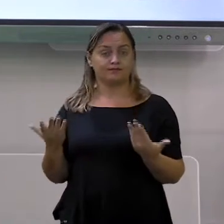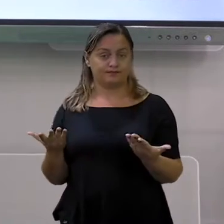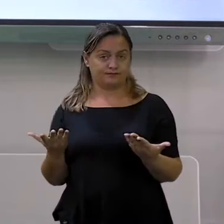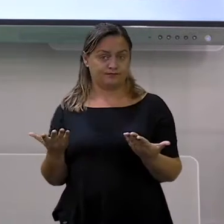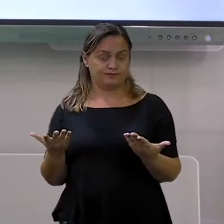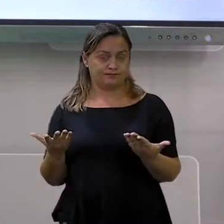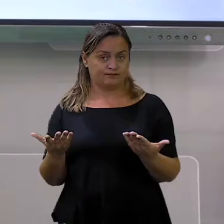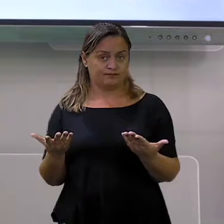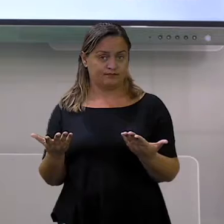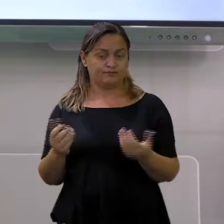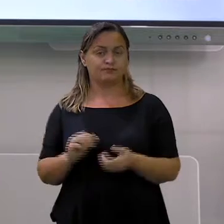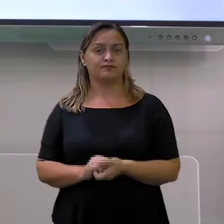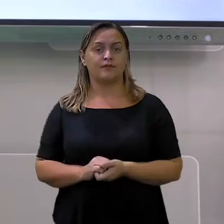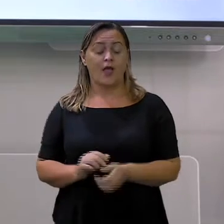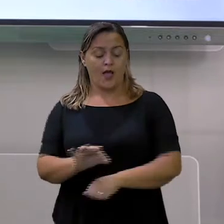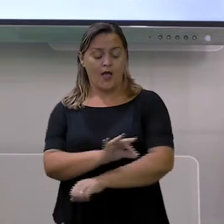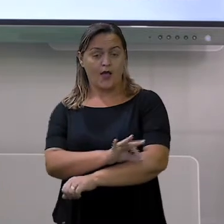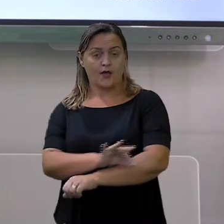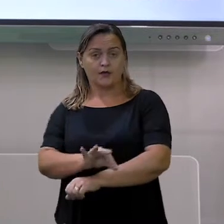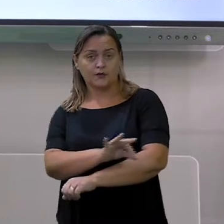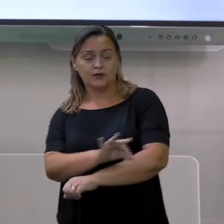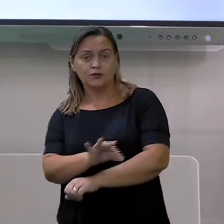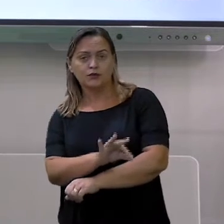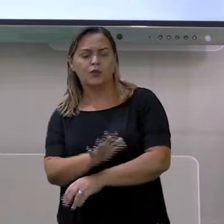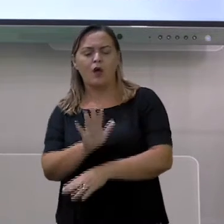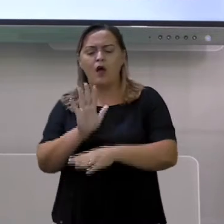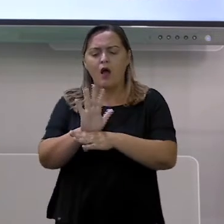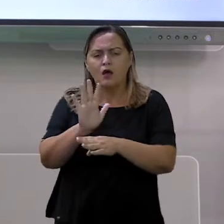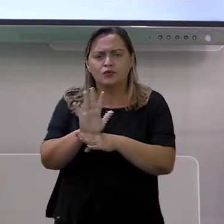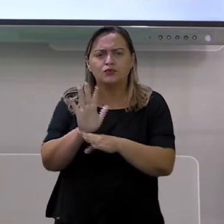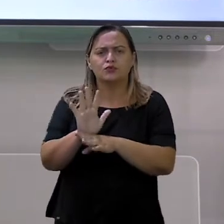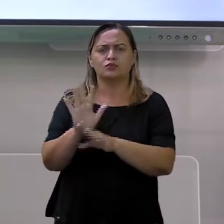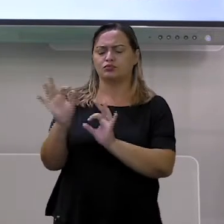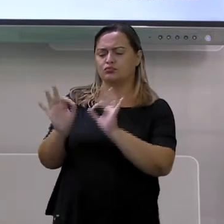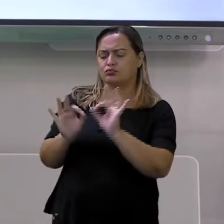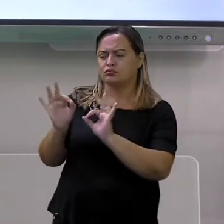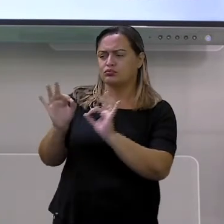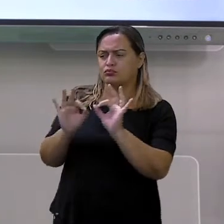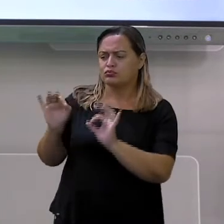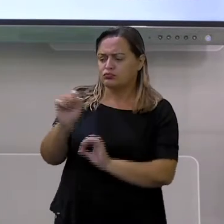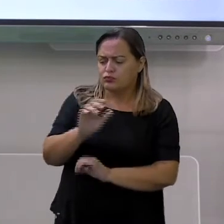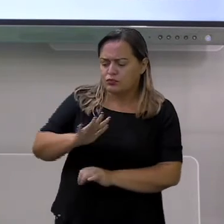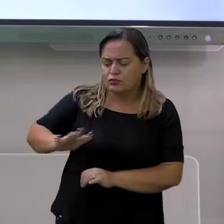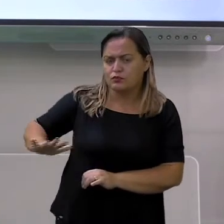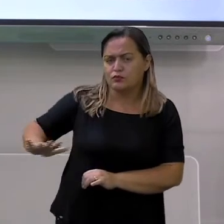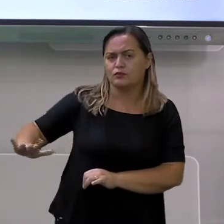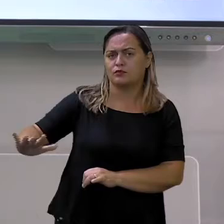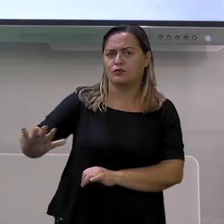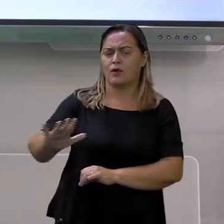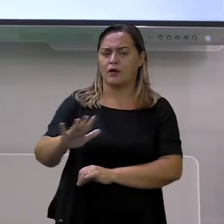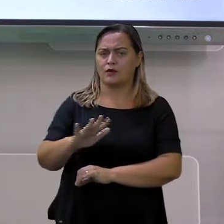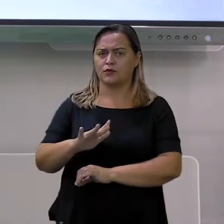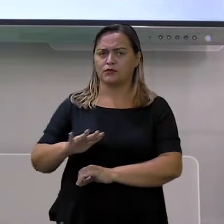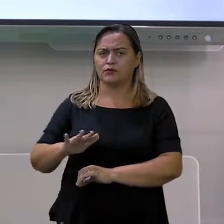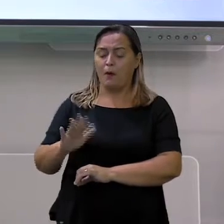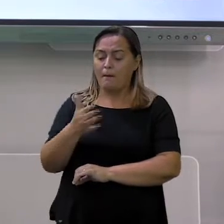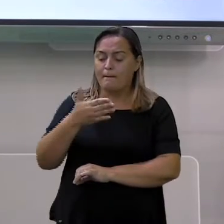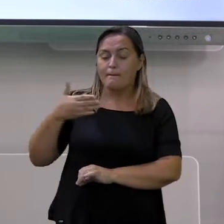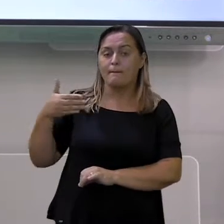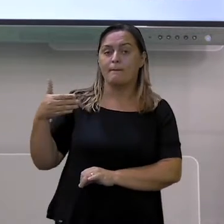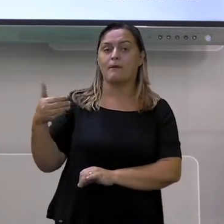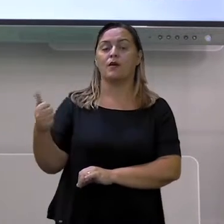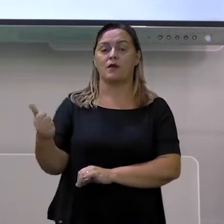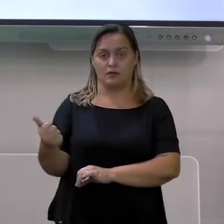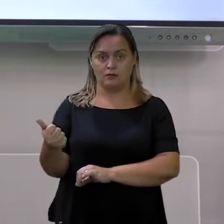no espaço urbano uma paisagem organizada, uma paisagem que foi estudada para que acontecesse